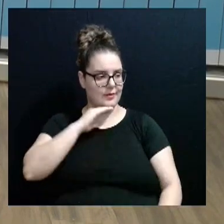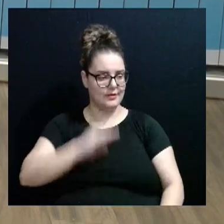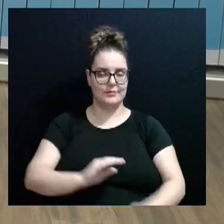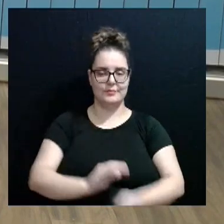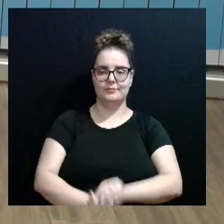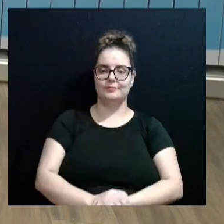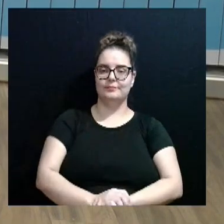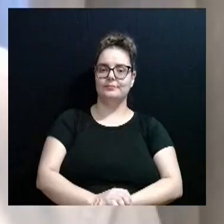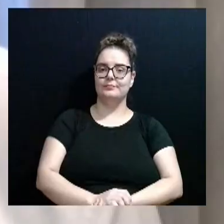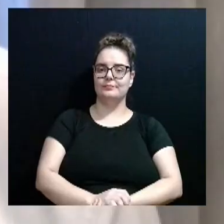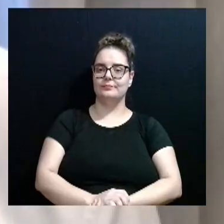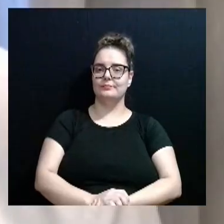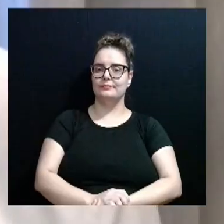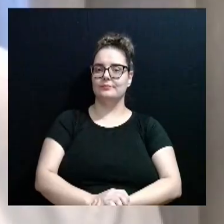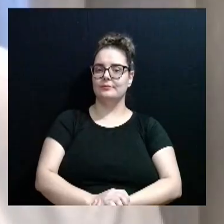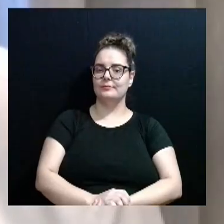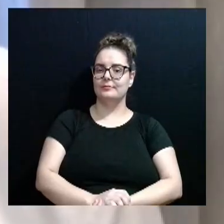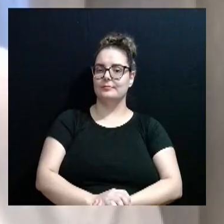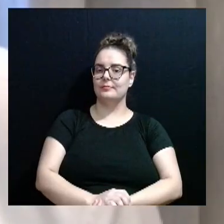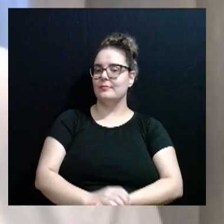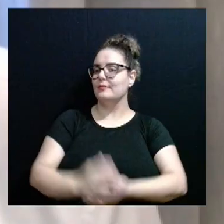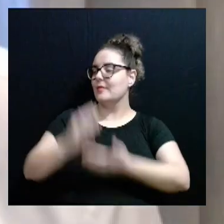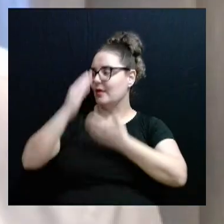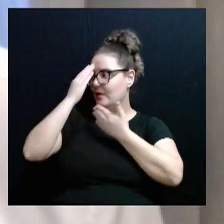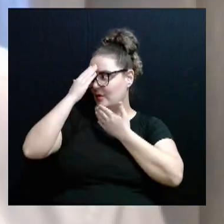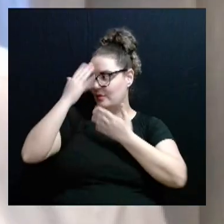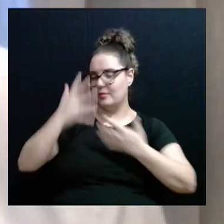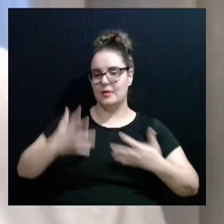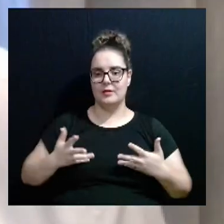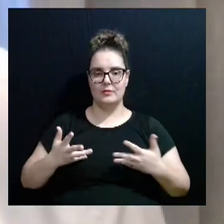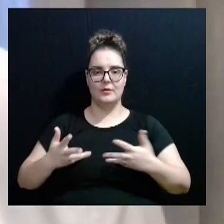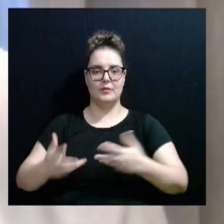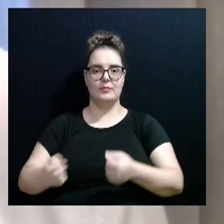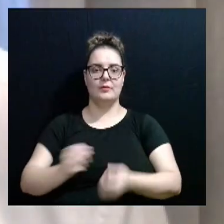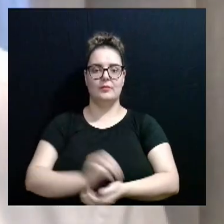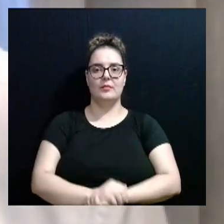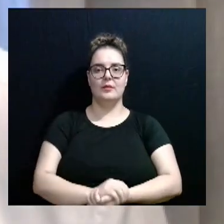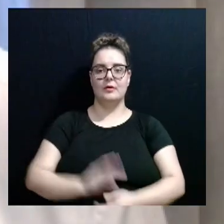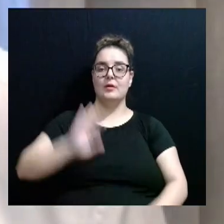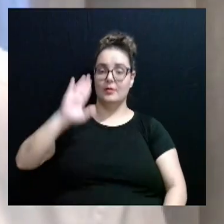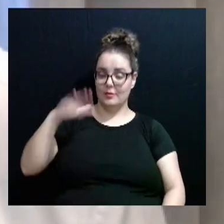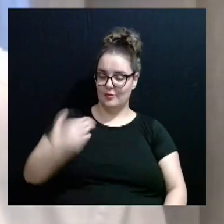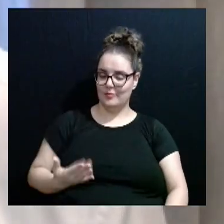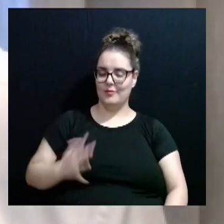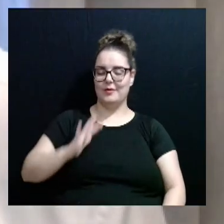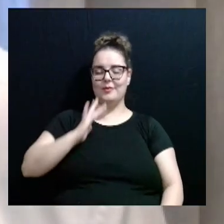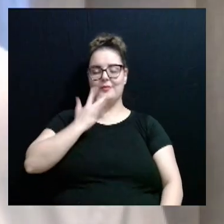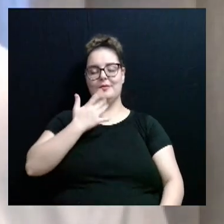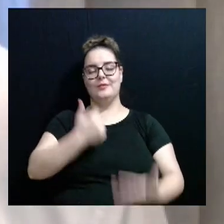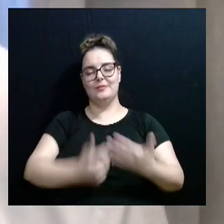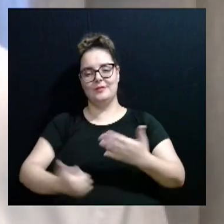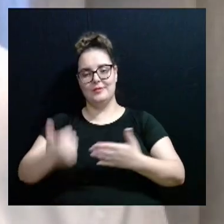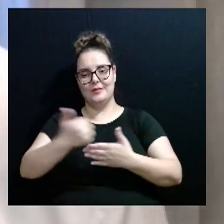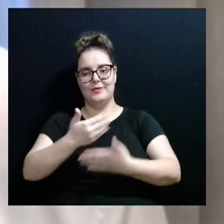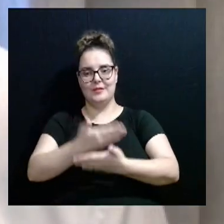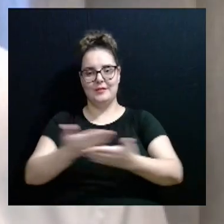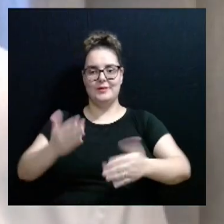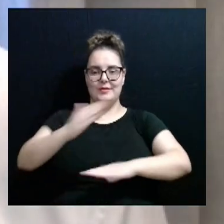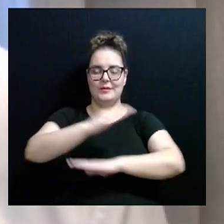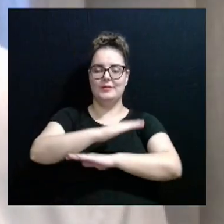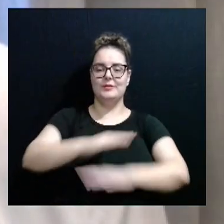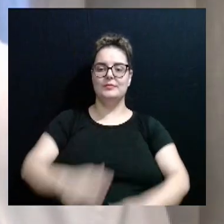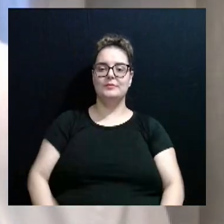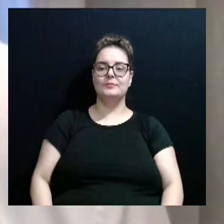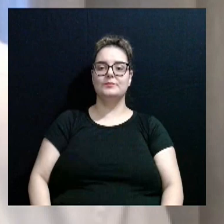Muito obrigado pelo convite. É uma honra, um privilégio estar aqui com vocês da Câmara.